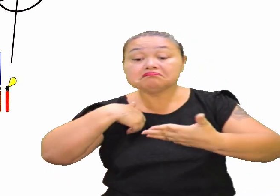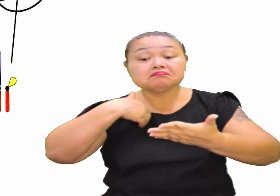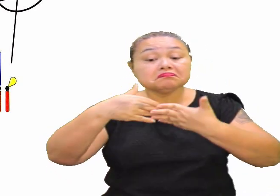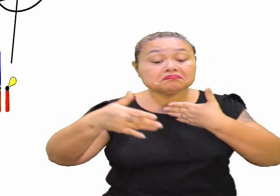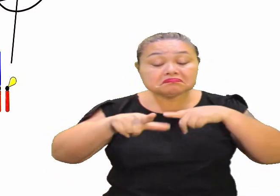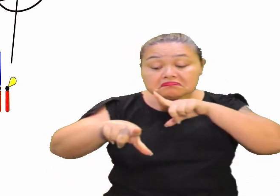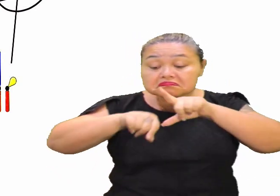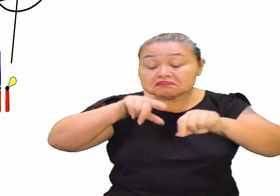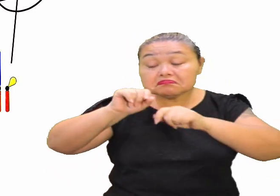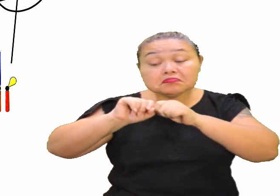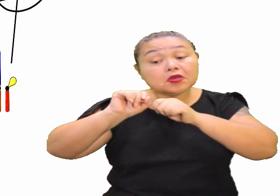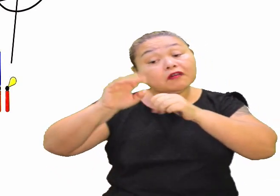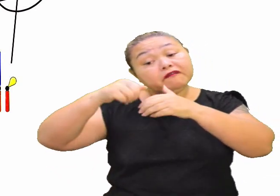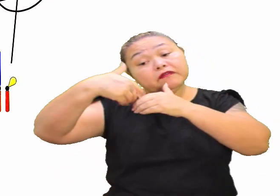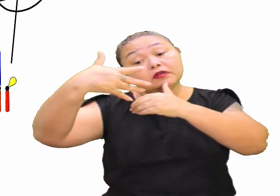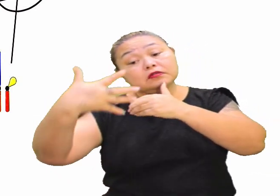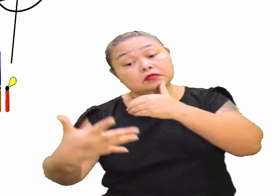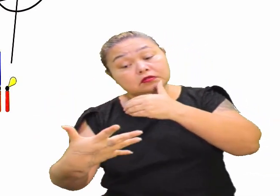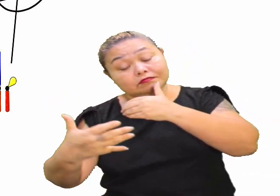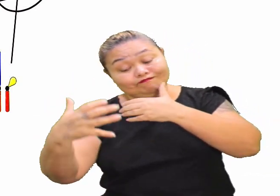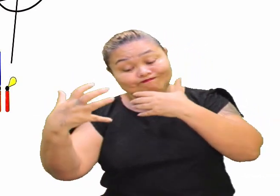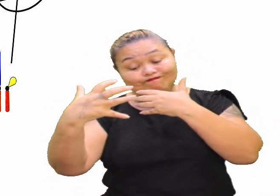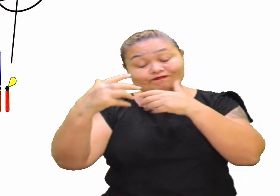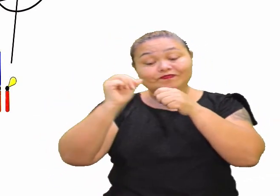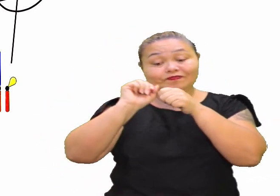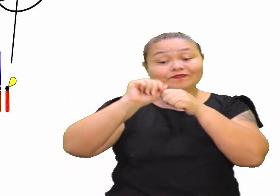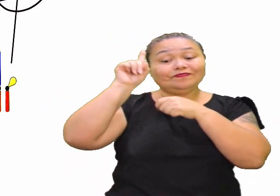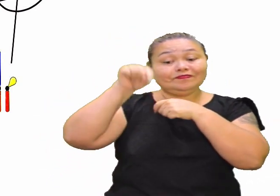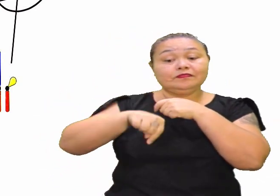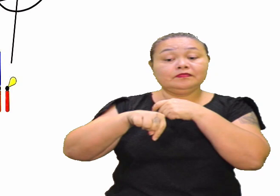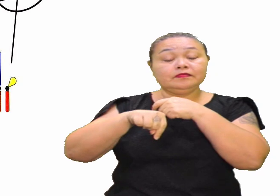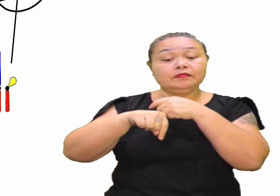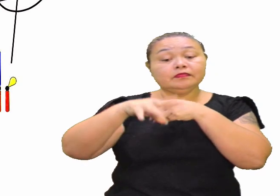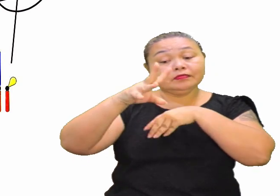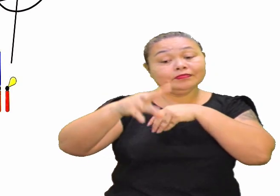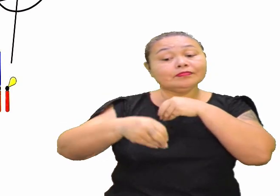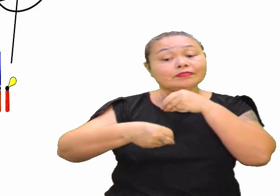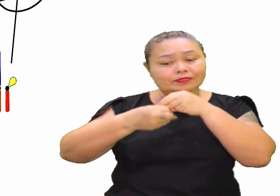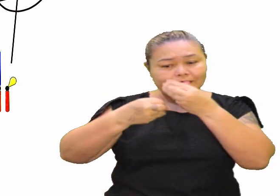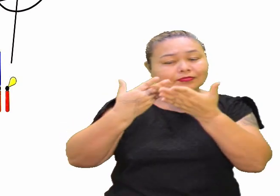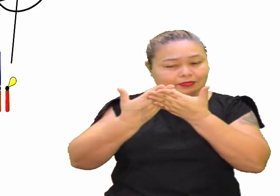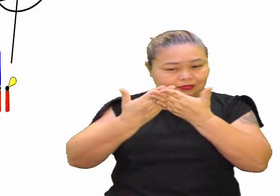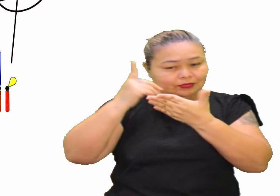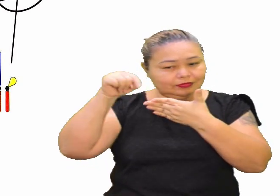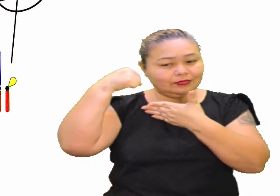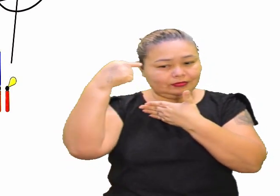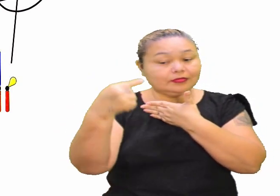mulher, 50% sair homem. A gente chama isso de quê, professor?